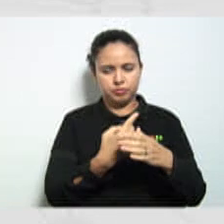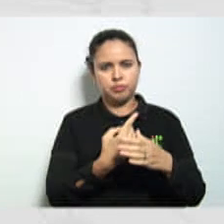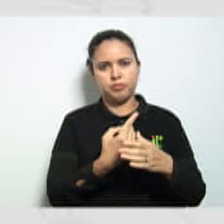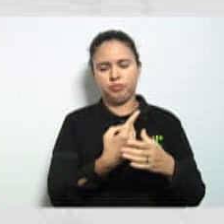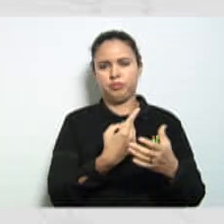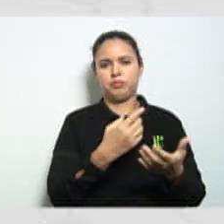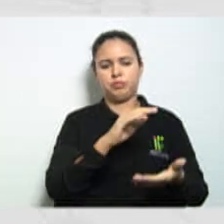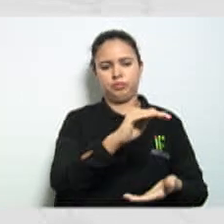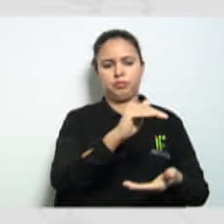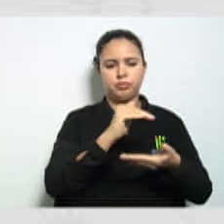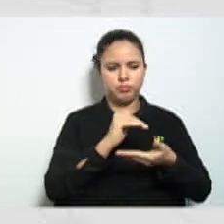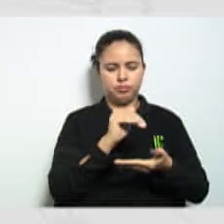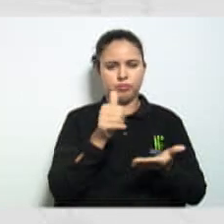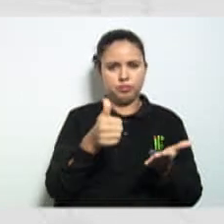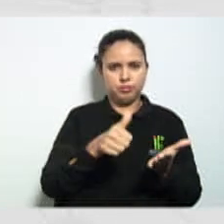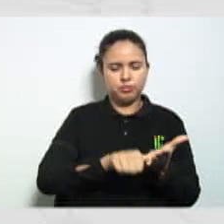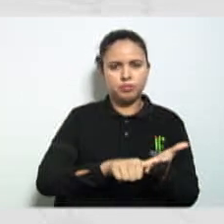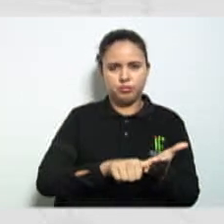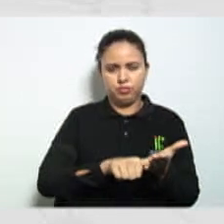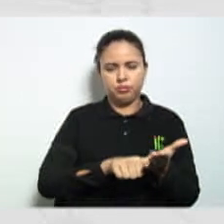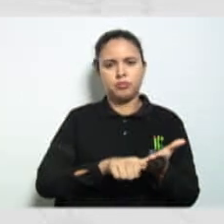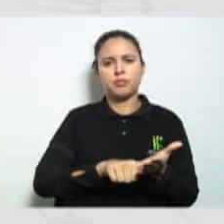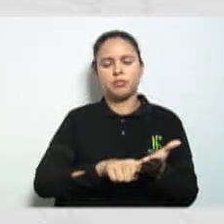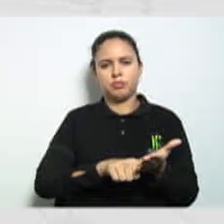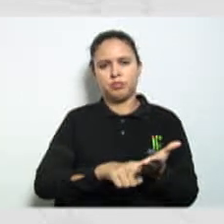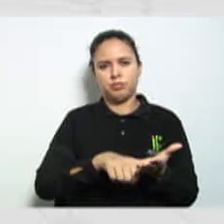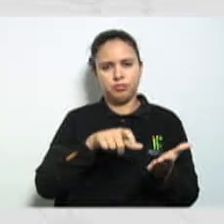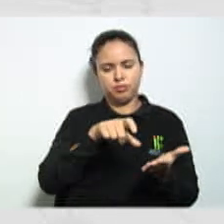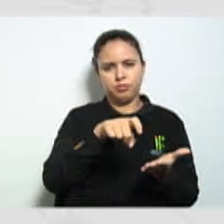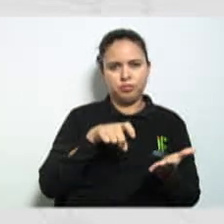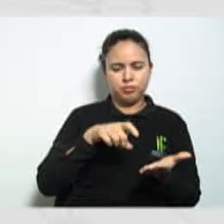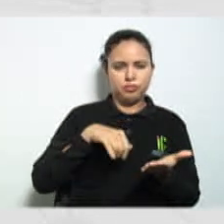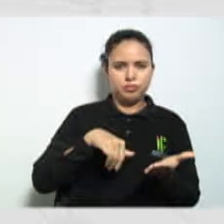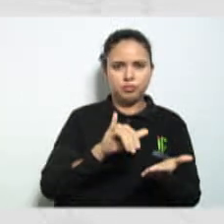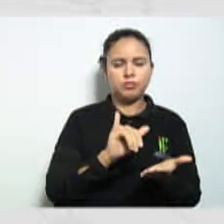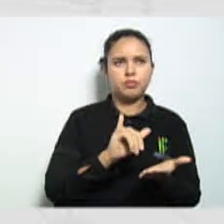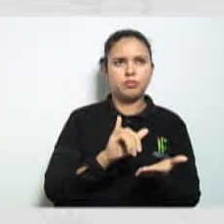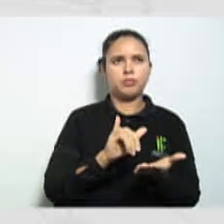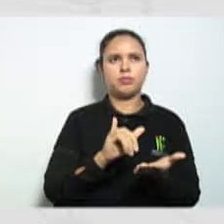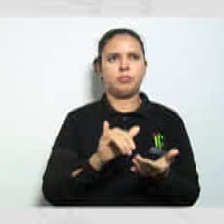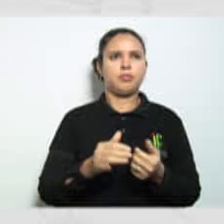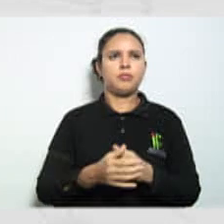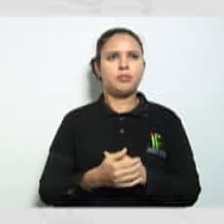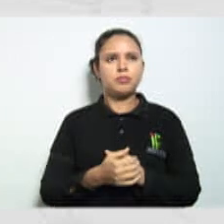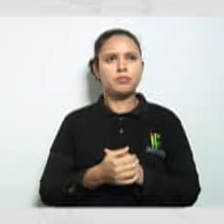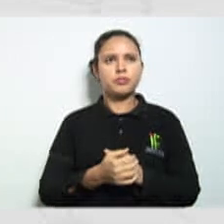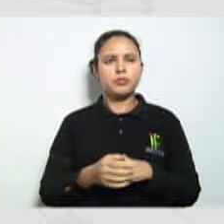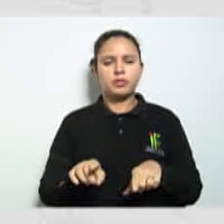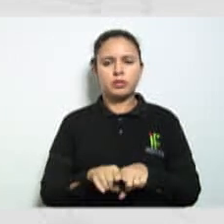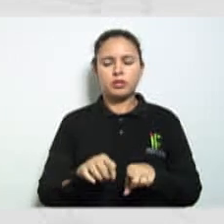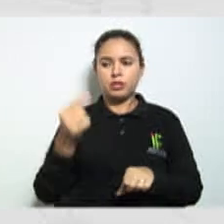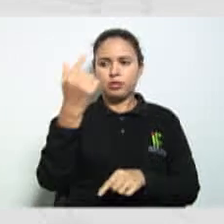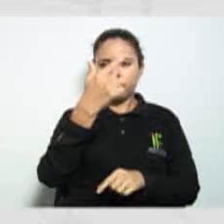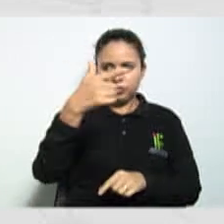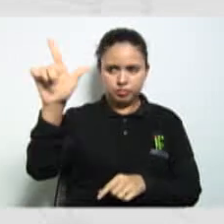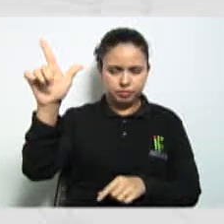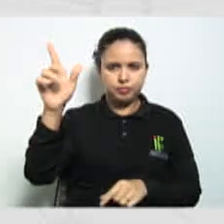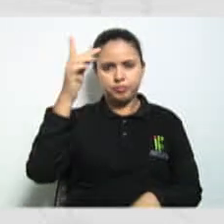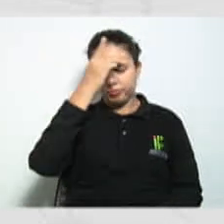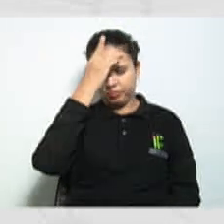polpa de fruta do cooperado X e Y, tem que ser separado, e operações com terceiros, tudo tem que